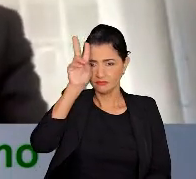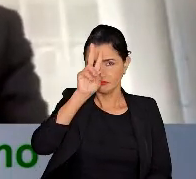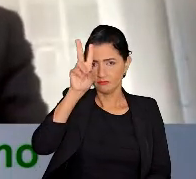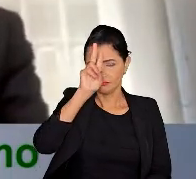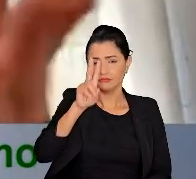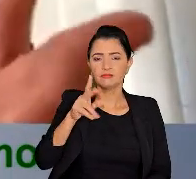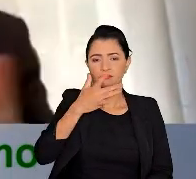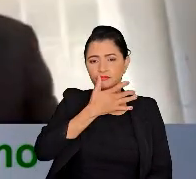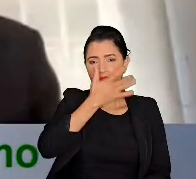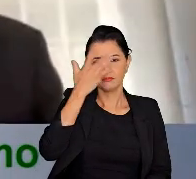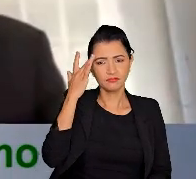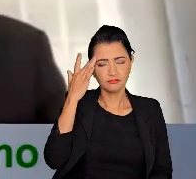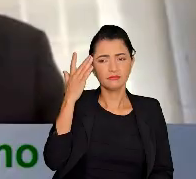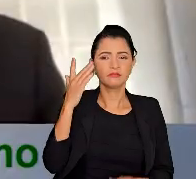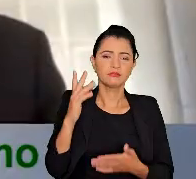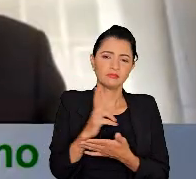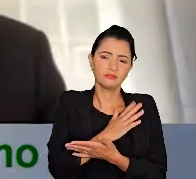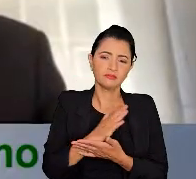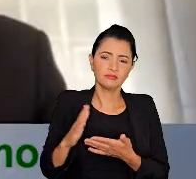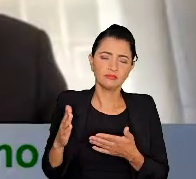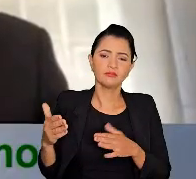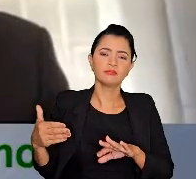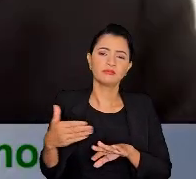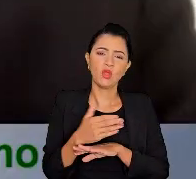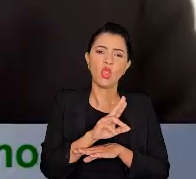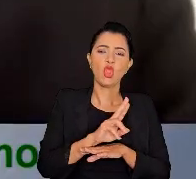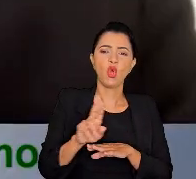não só, alguns mudaram o sobrenome,